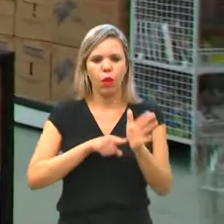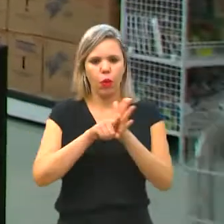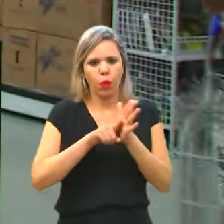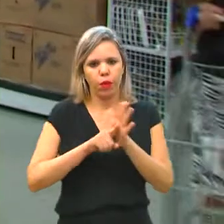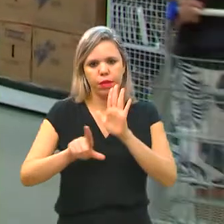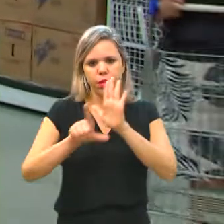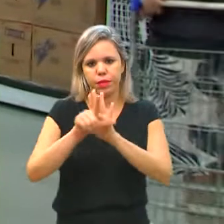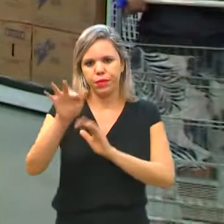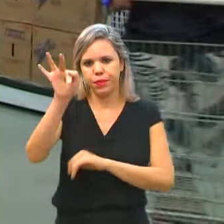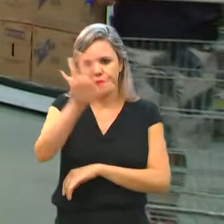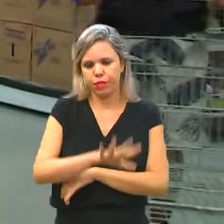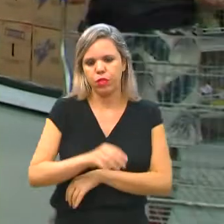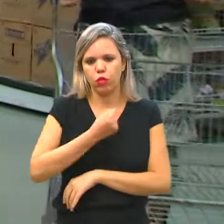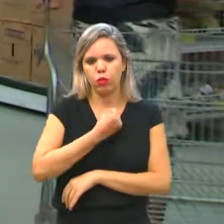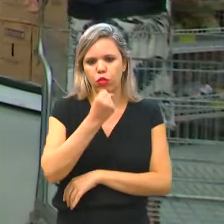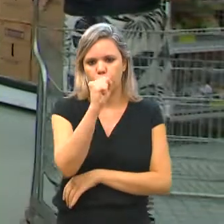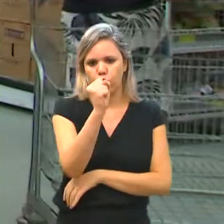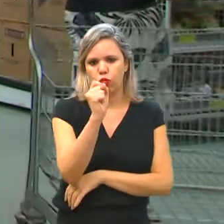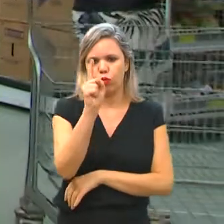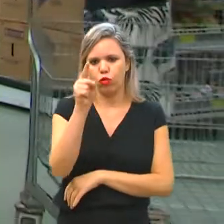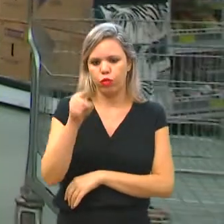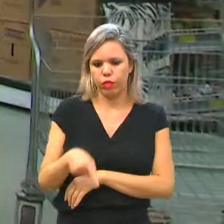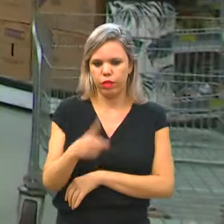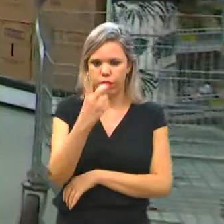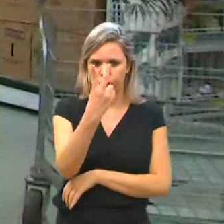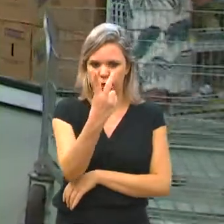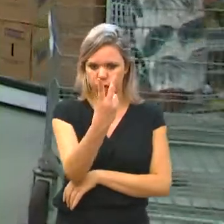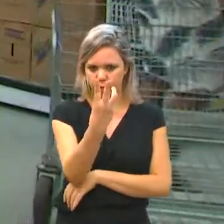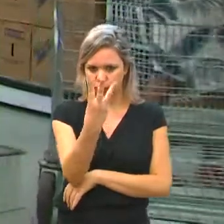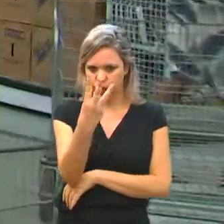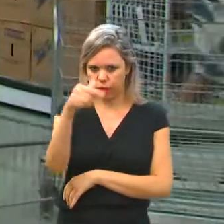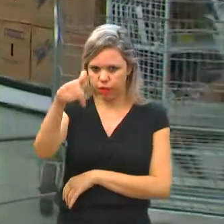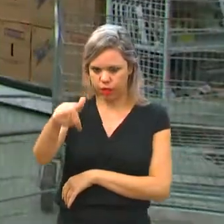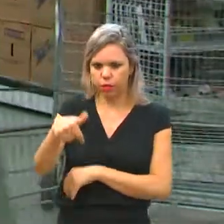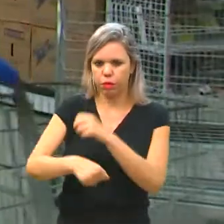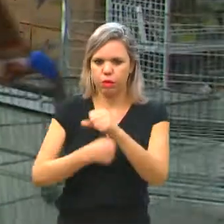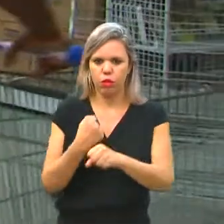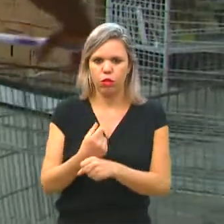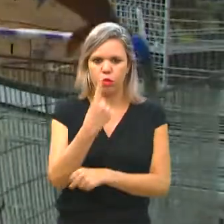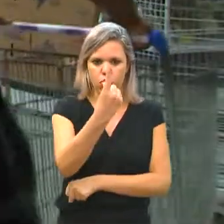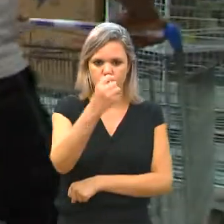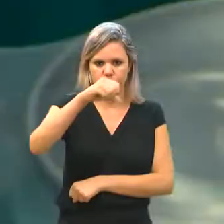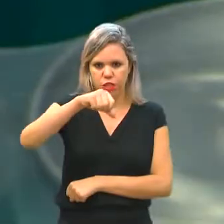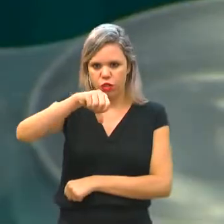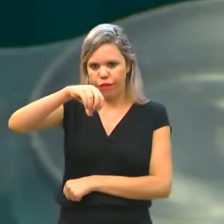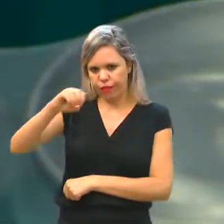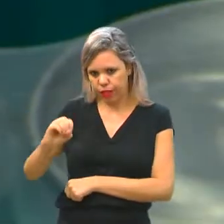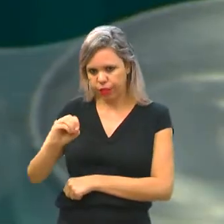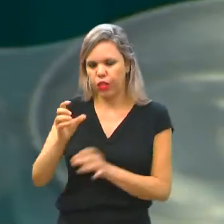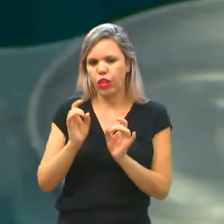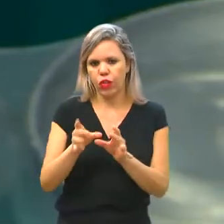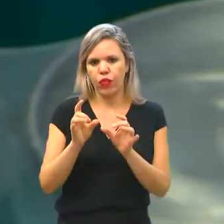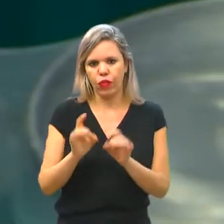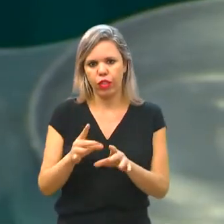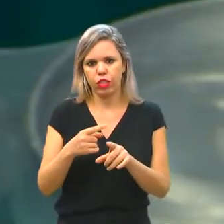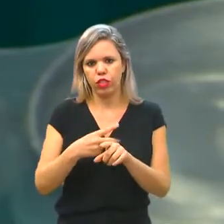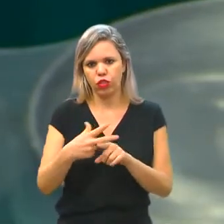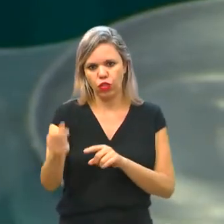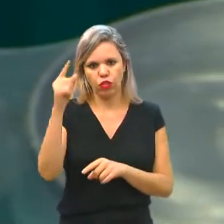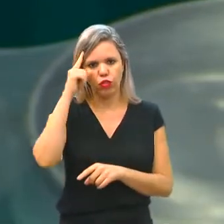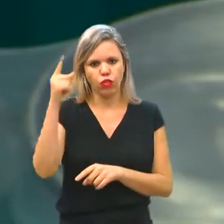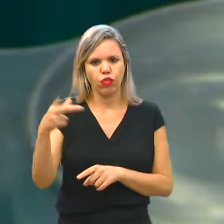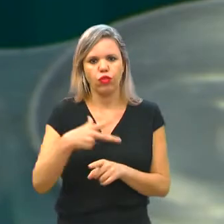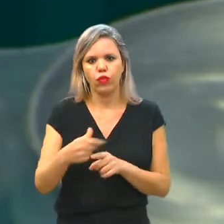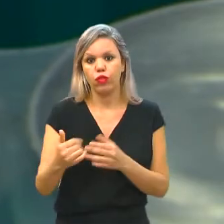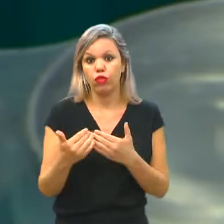De acordo com a Lei Federal número 8.137 de 1990, vender mercadorias com a data